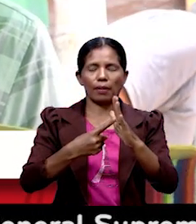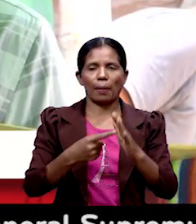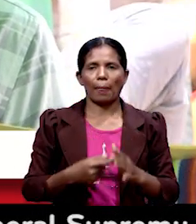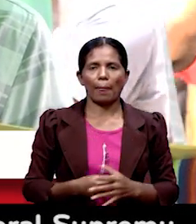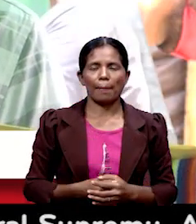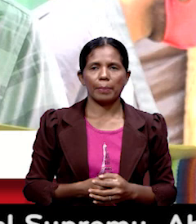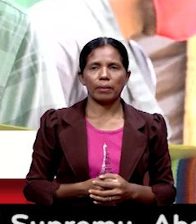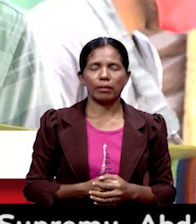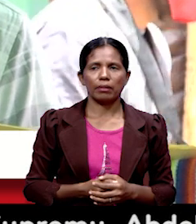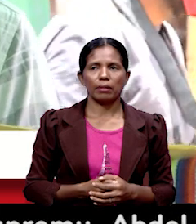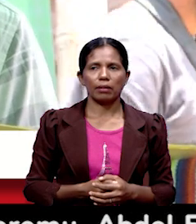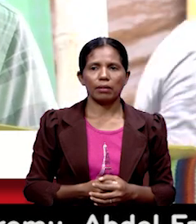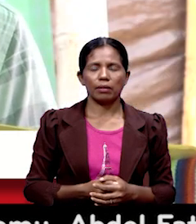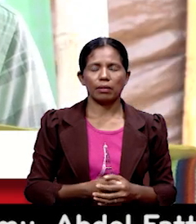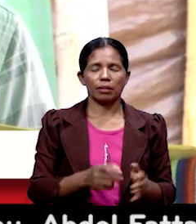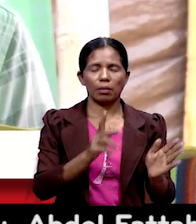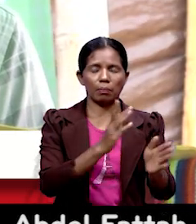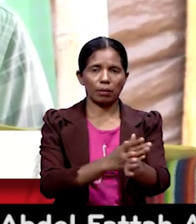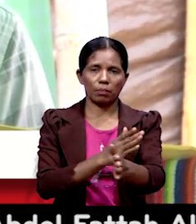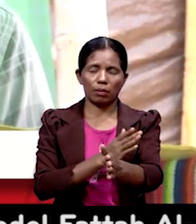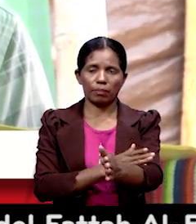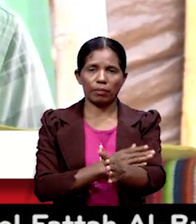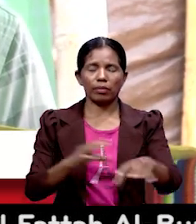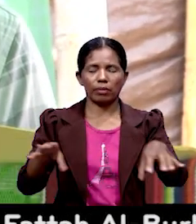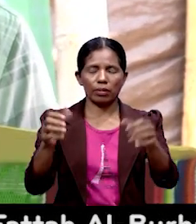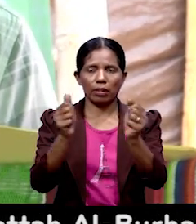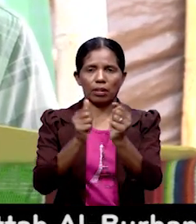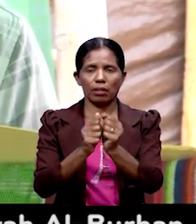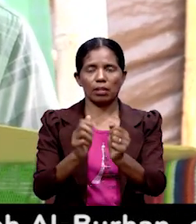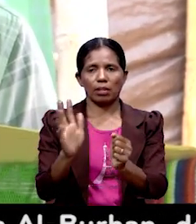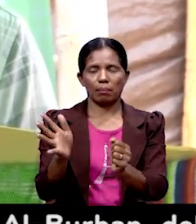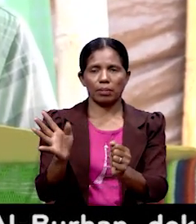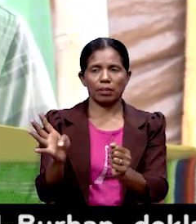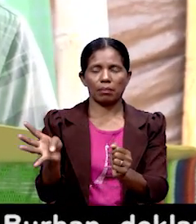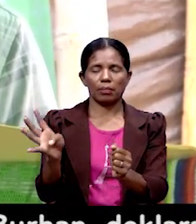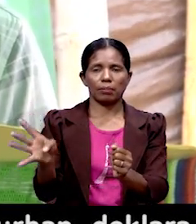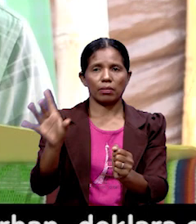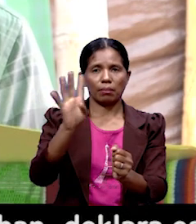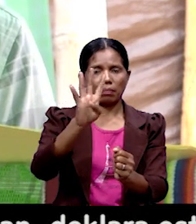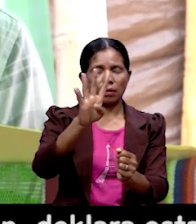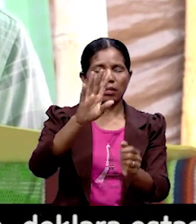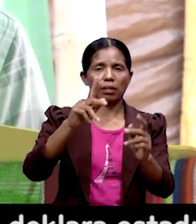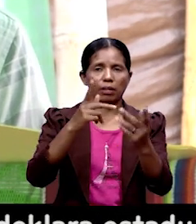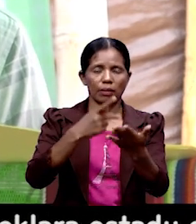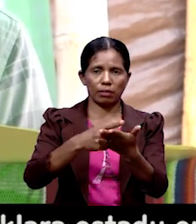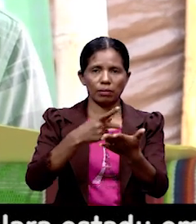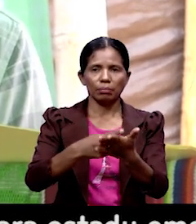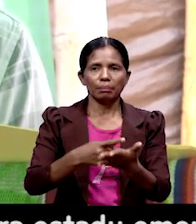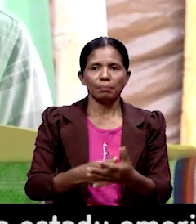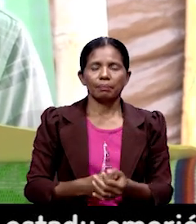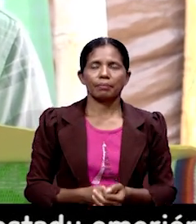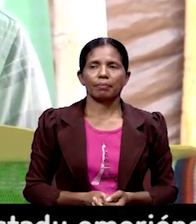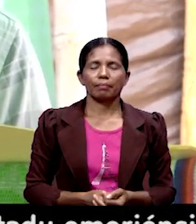rona e da promover o tenderização de 44 projetos de laohela e balo tan processo